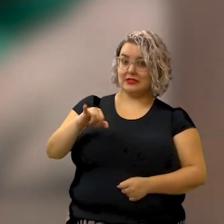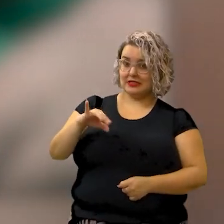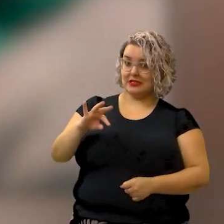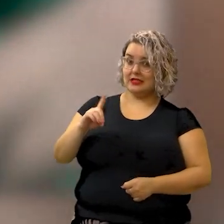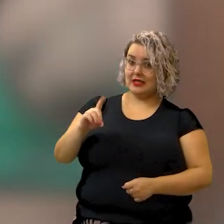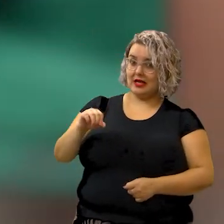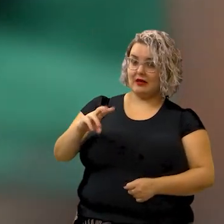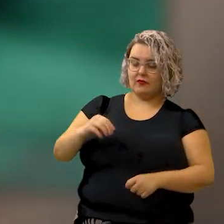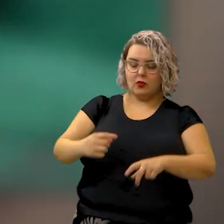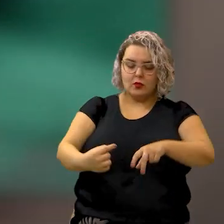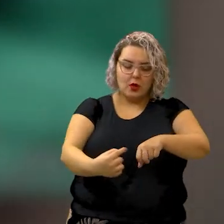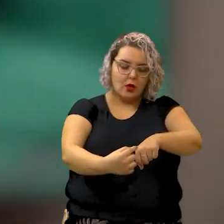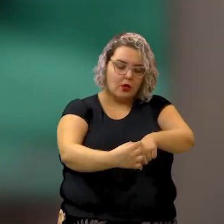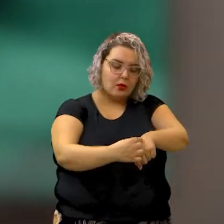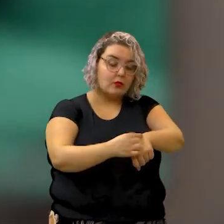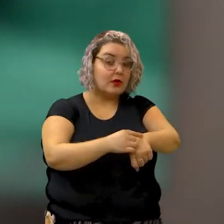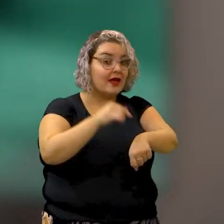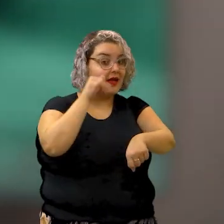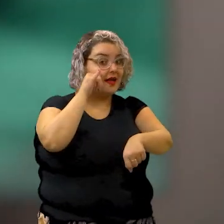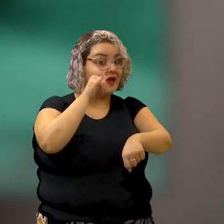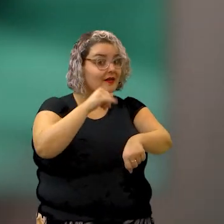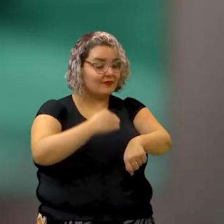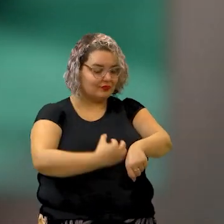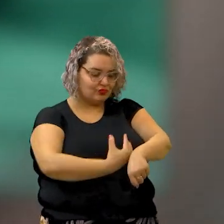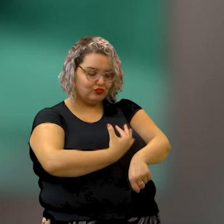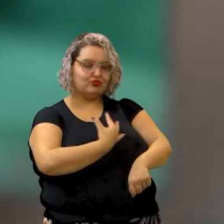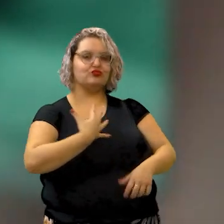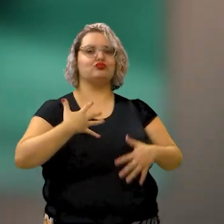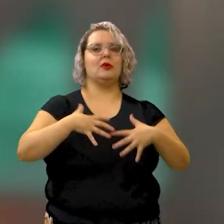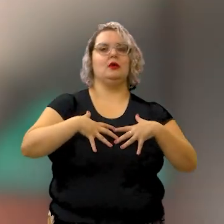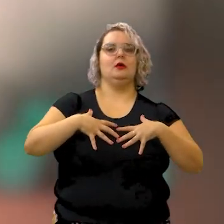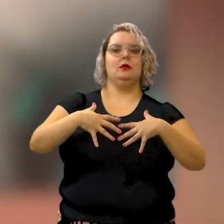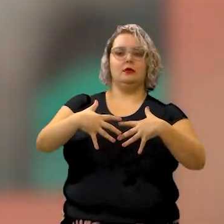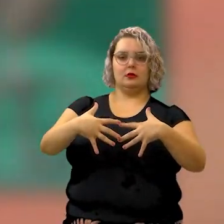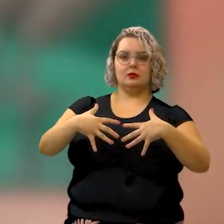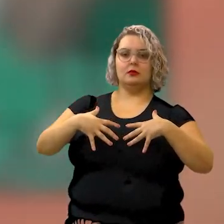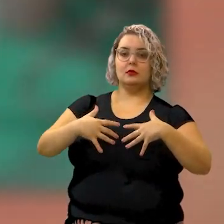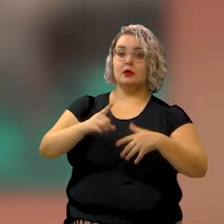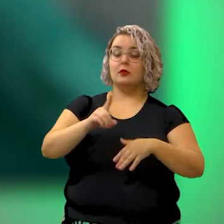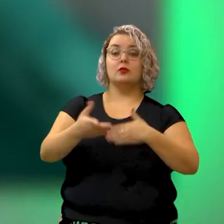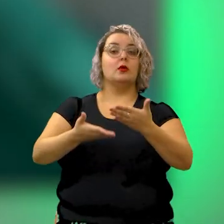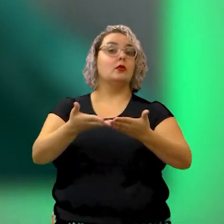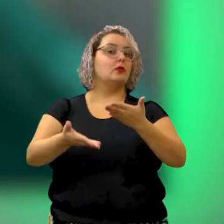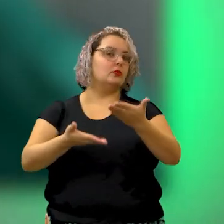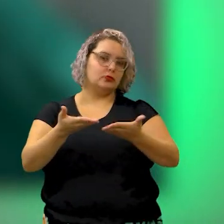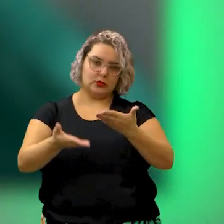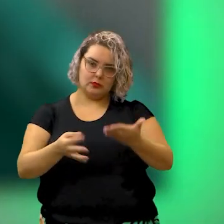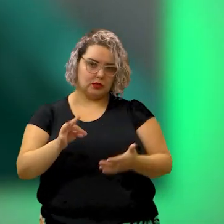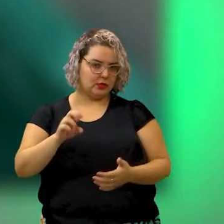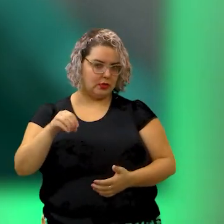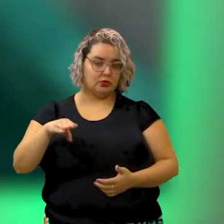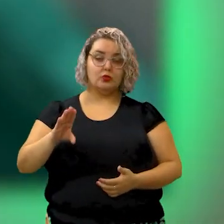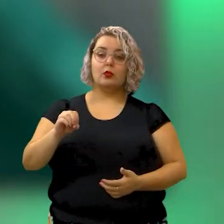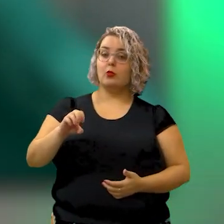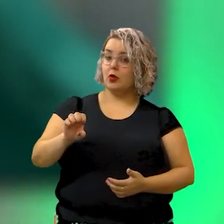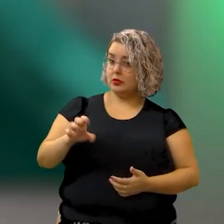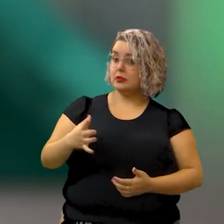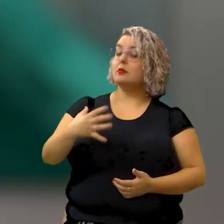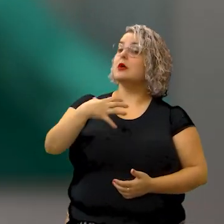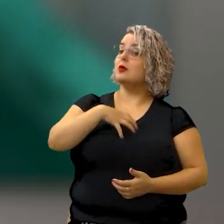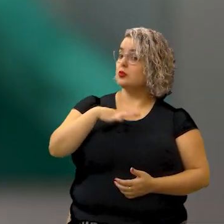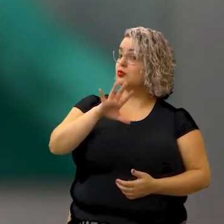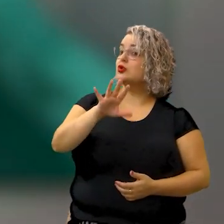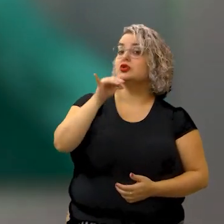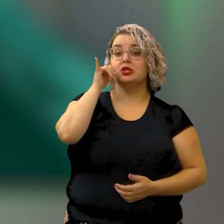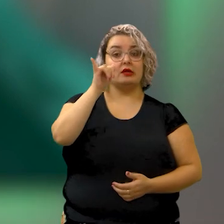que o pedaço do coágulo lá da perna vá para o pulmão e dê embolia pulmonar. Ela não é o tratamento da trombose, mas